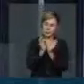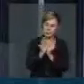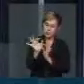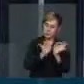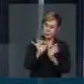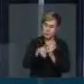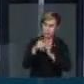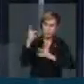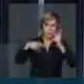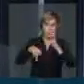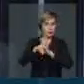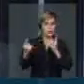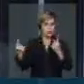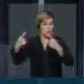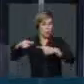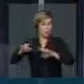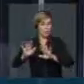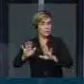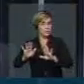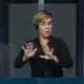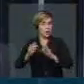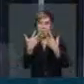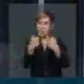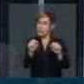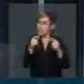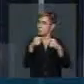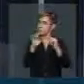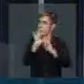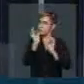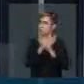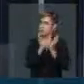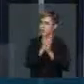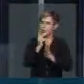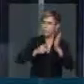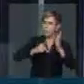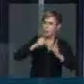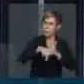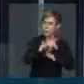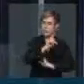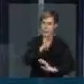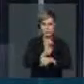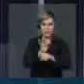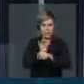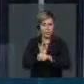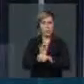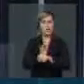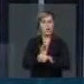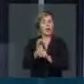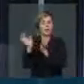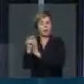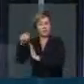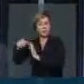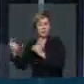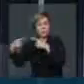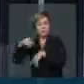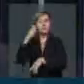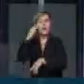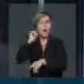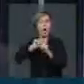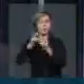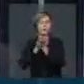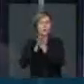oposição, por não concordar com a política do Estado, é um grupo que sabe o que quer, mas também não pode ser, em momento algum,